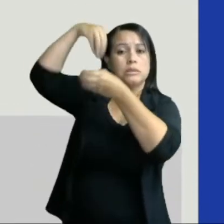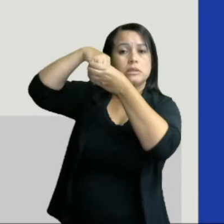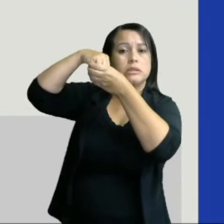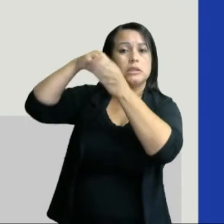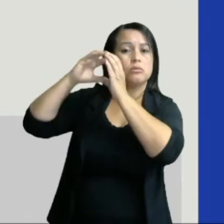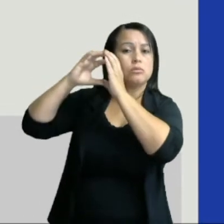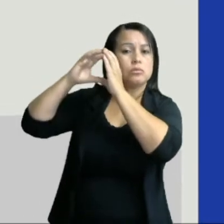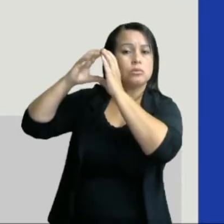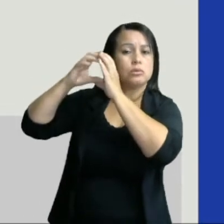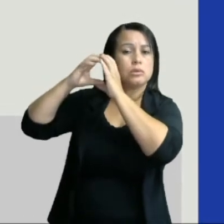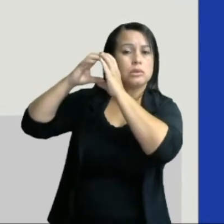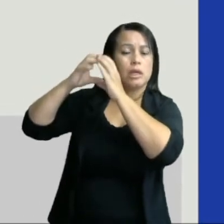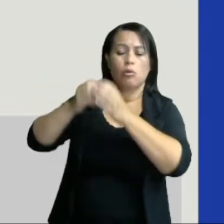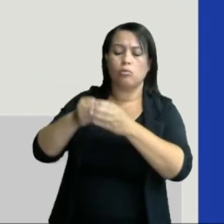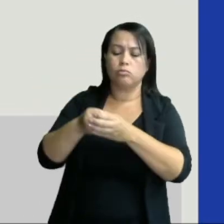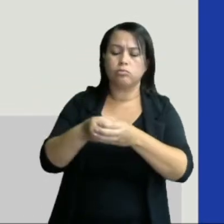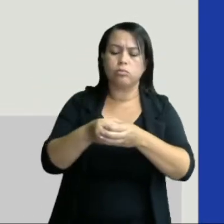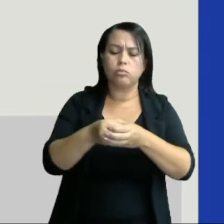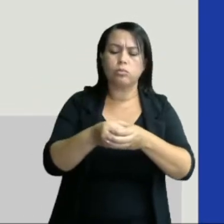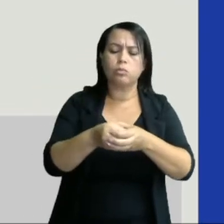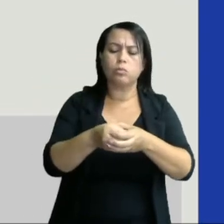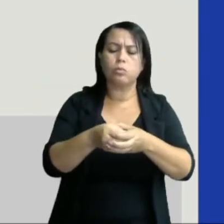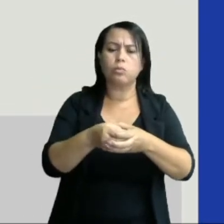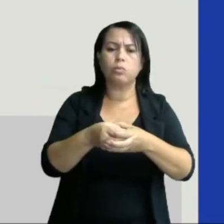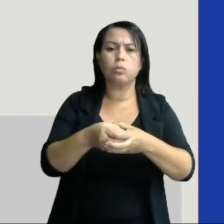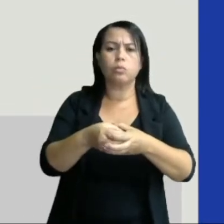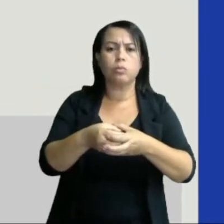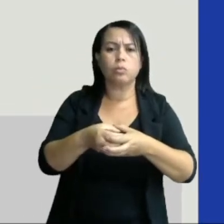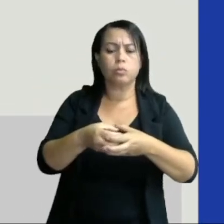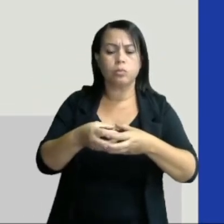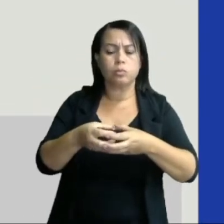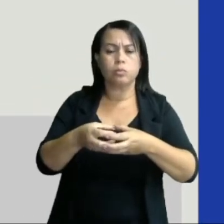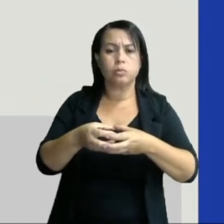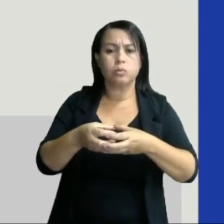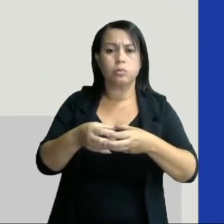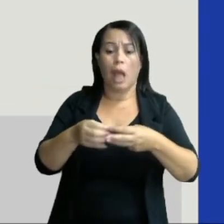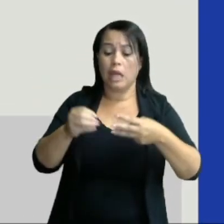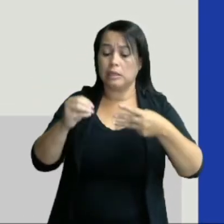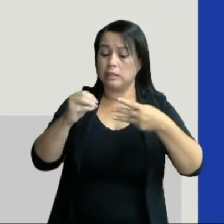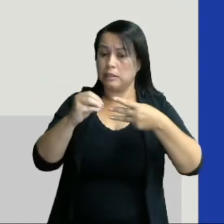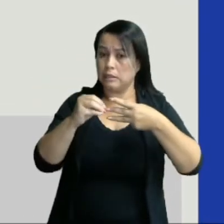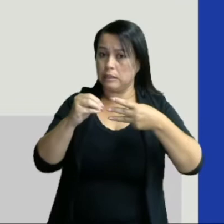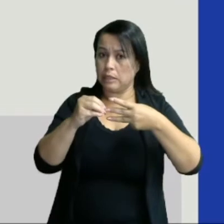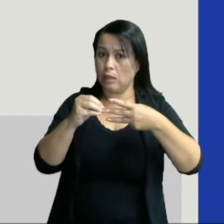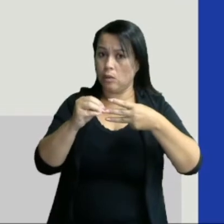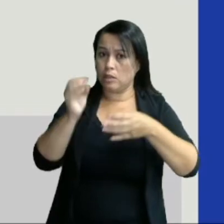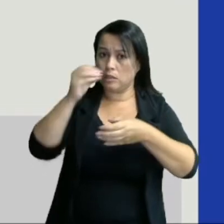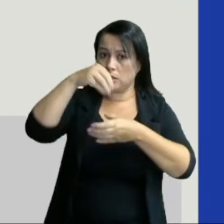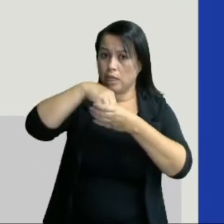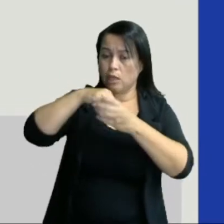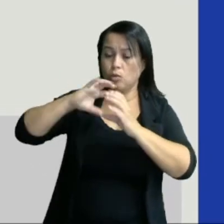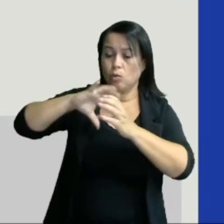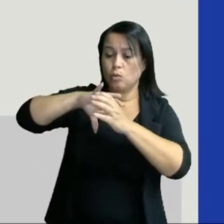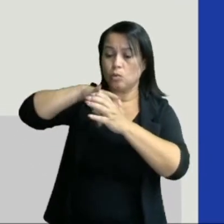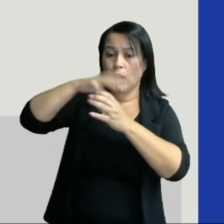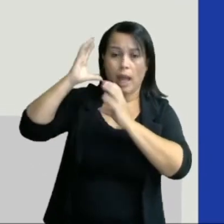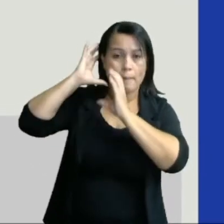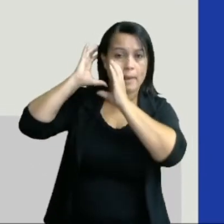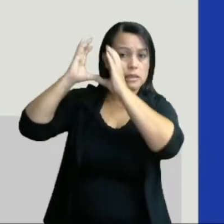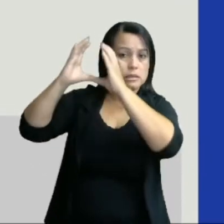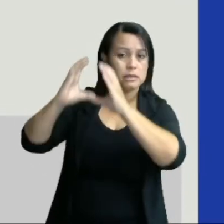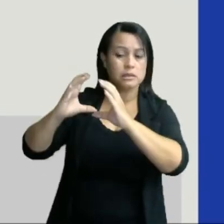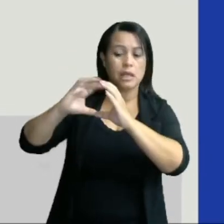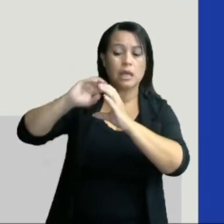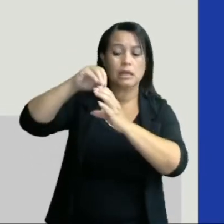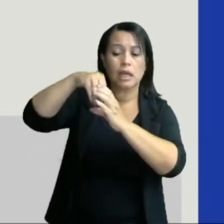Um tumor é um crescimento anormal de células dentro do crânio que leva à compressão e lesão